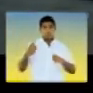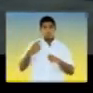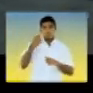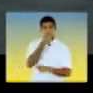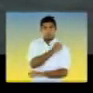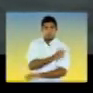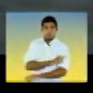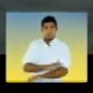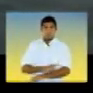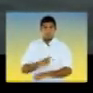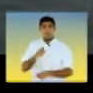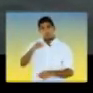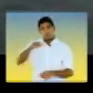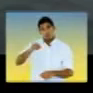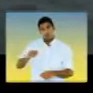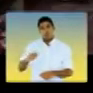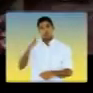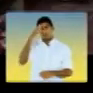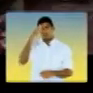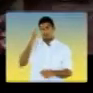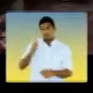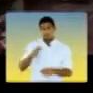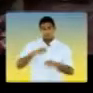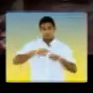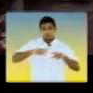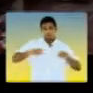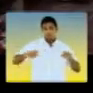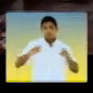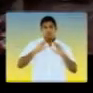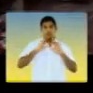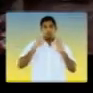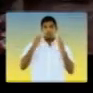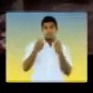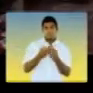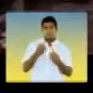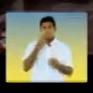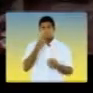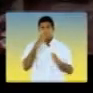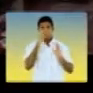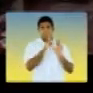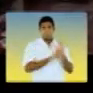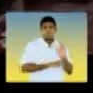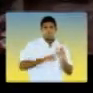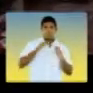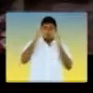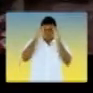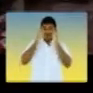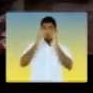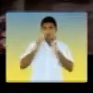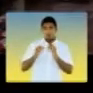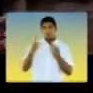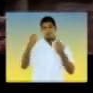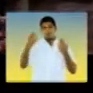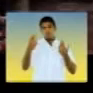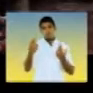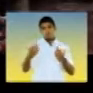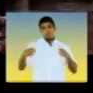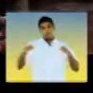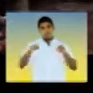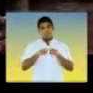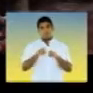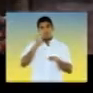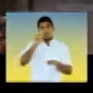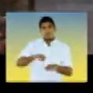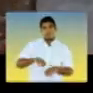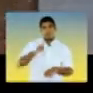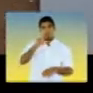mais que educação, Elias sabe que está levando a dezenas de famílias vitorienses dignidade, respeito e igualdade. Isso